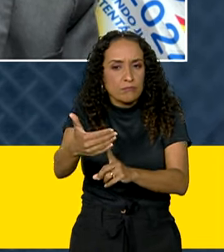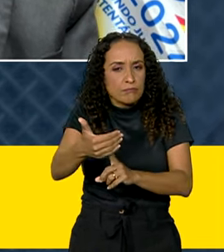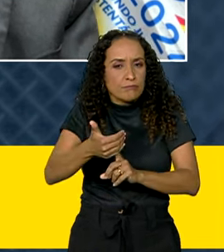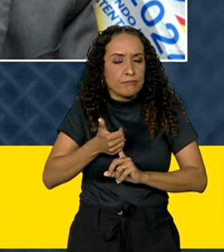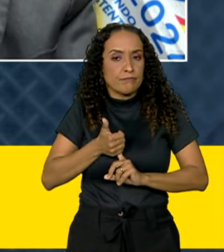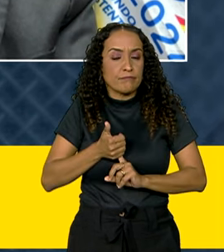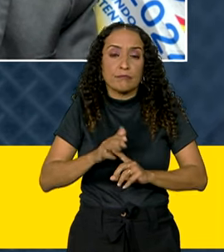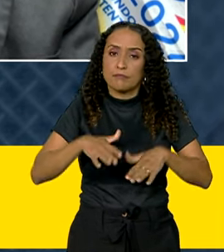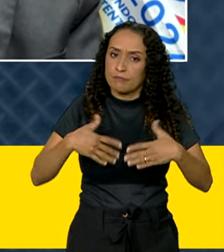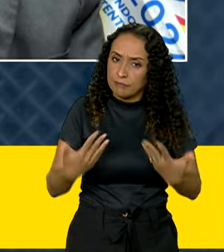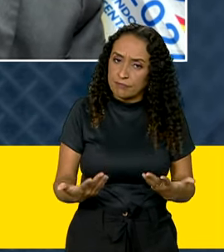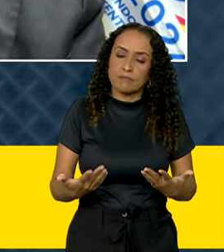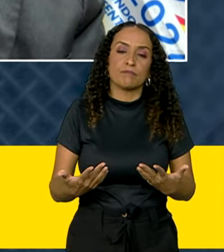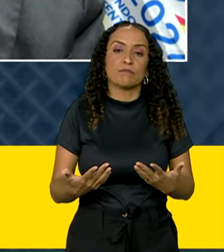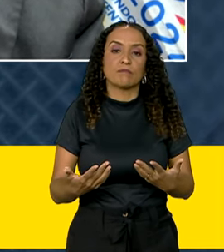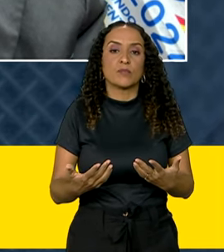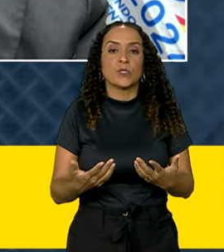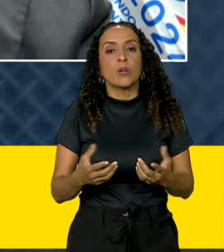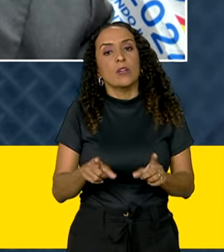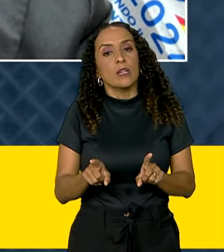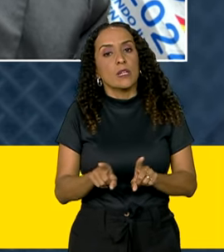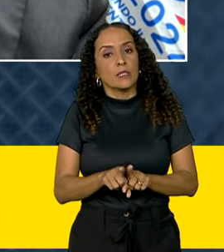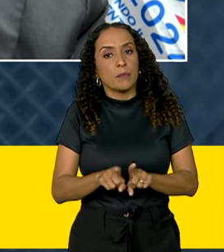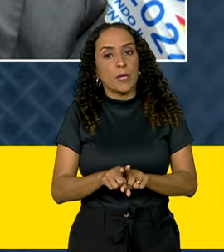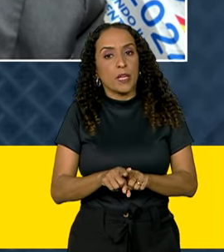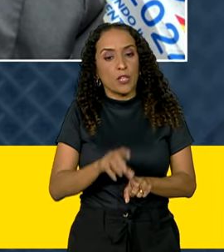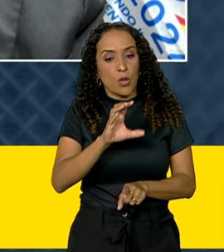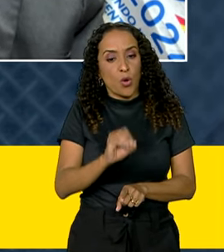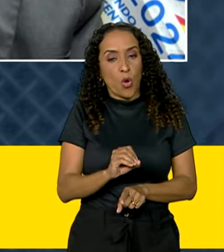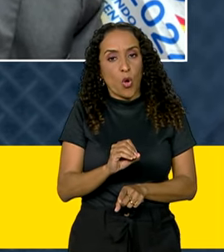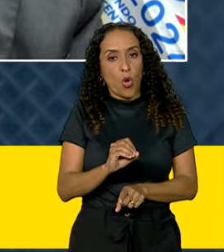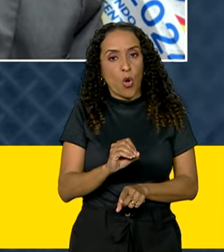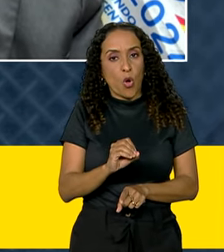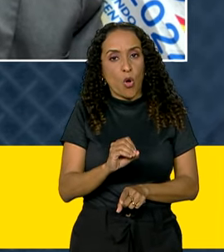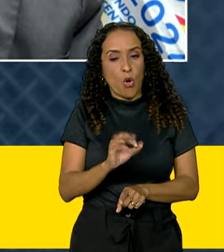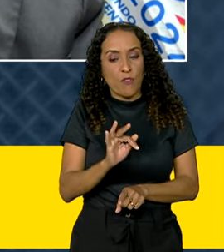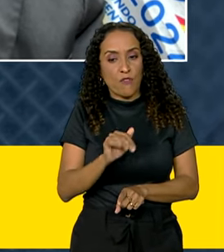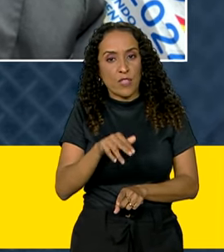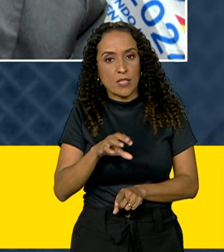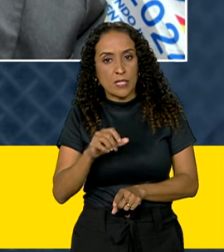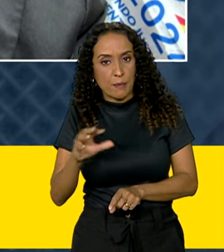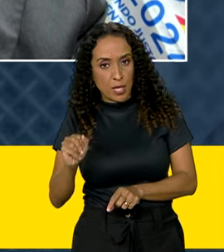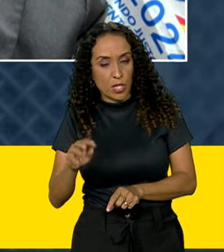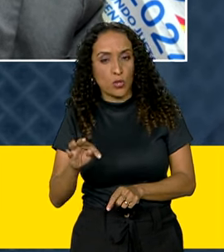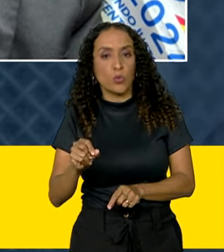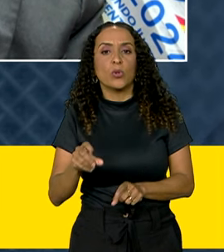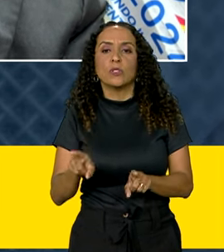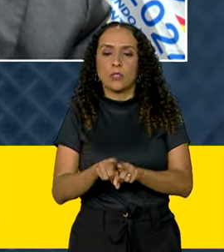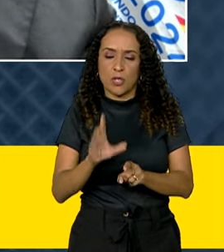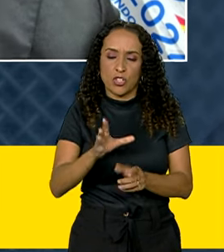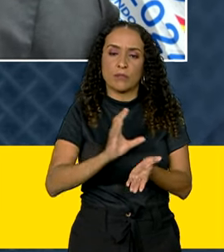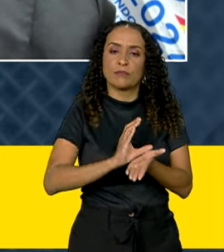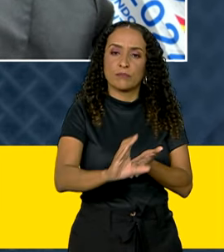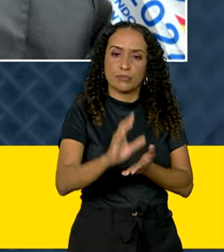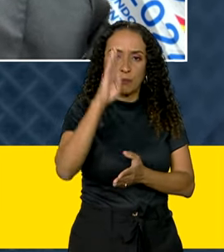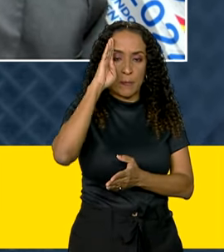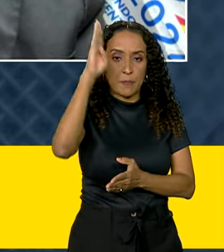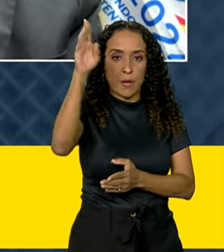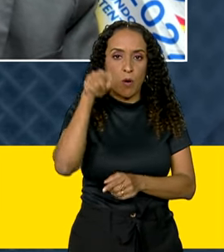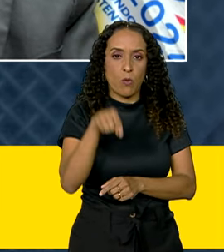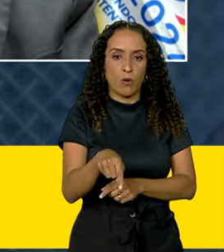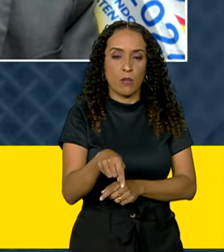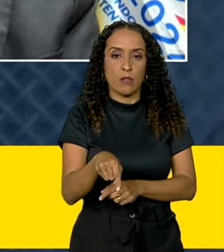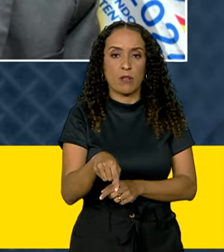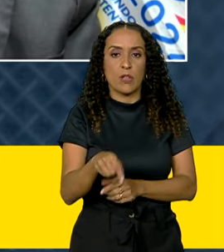acolhimento, enfim. E o cofinanciamento também já repassamos. Prioritariamente